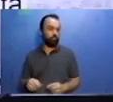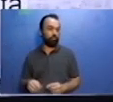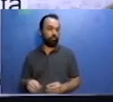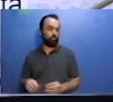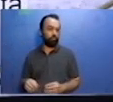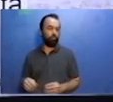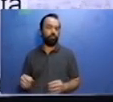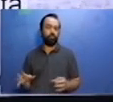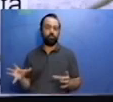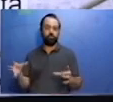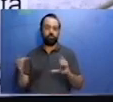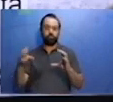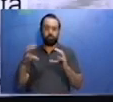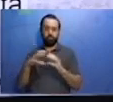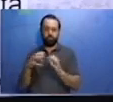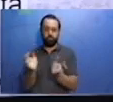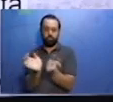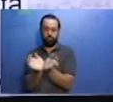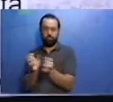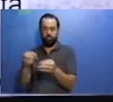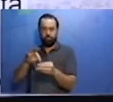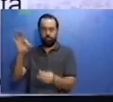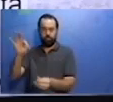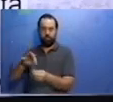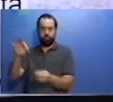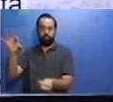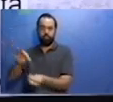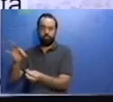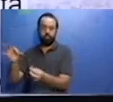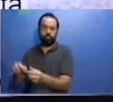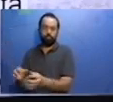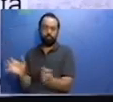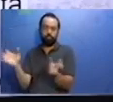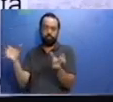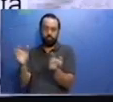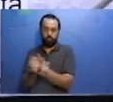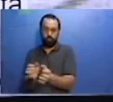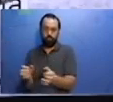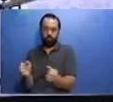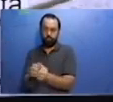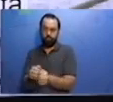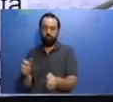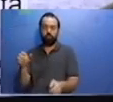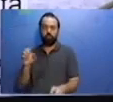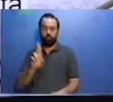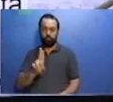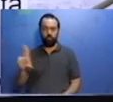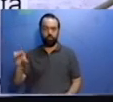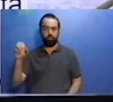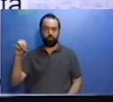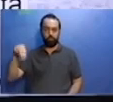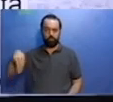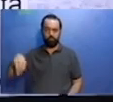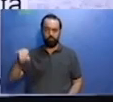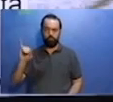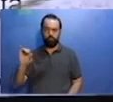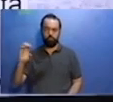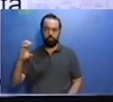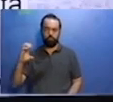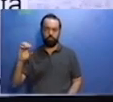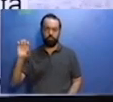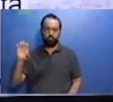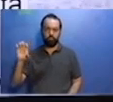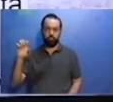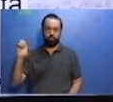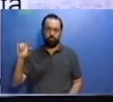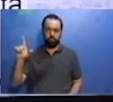algo chamado micélio. Essa parte, como eu disse, que se forma na superfície do solo, que é o cogumelo, ele é